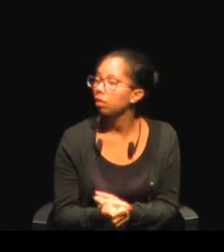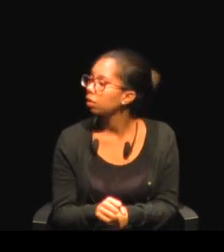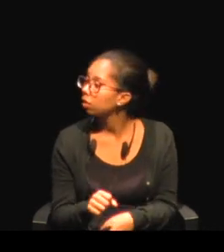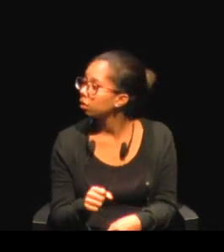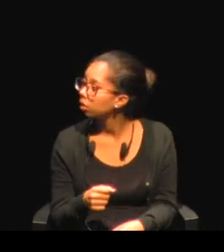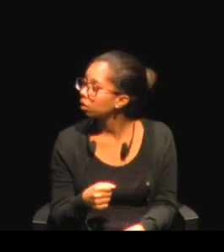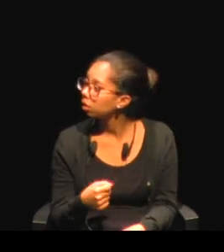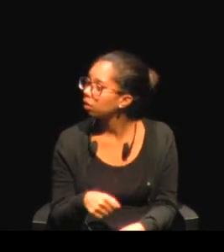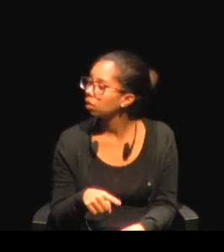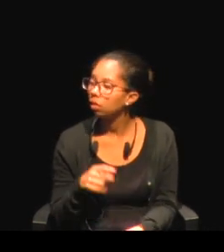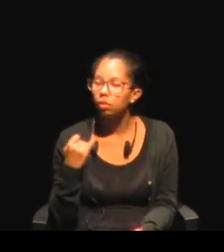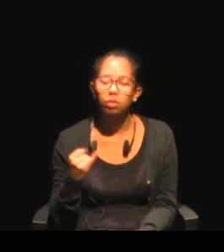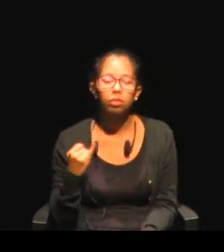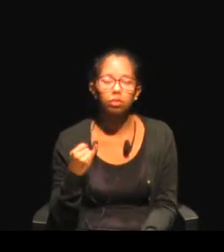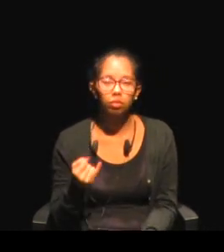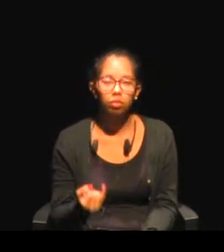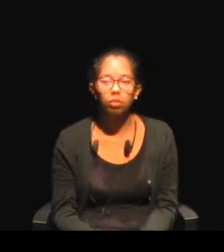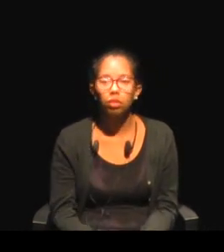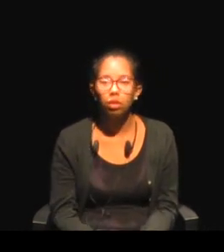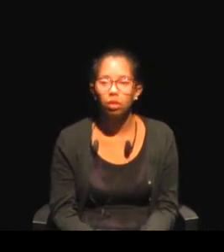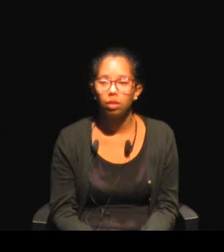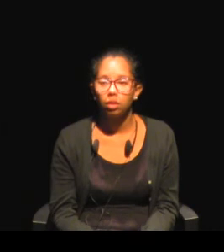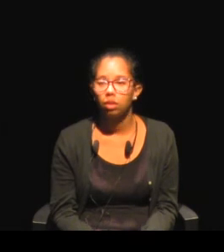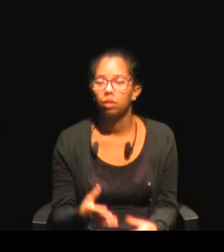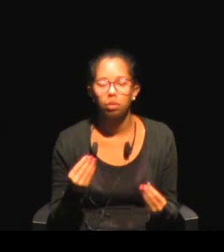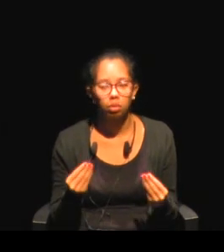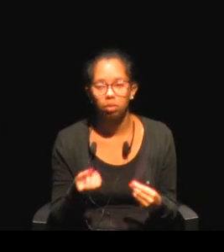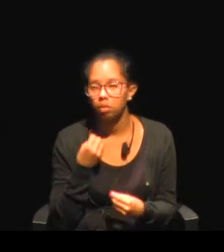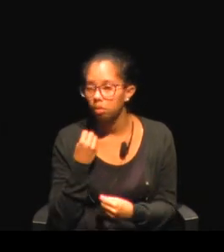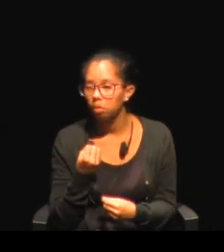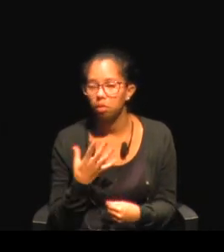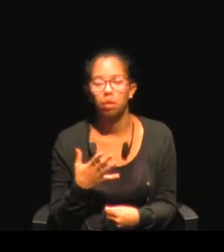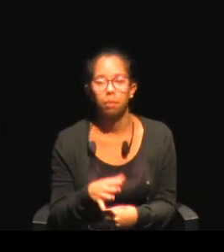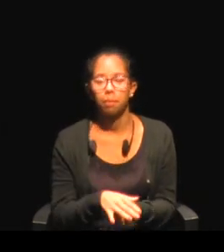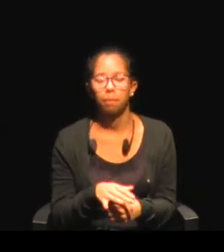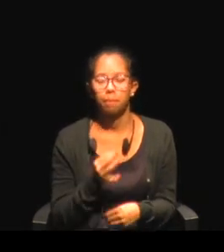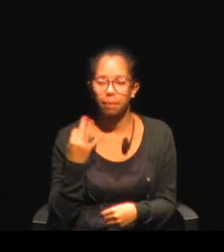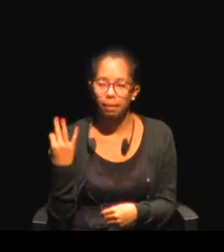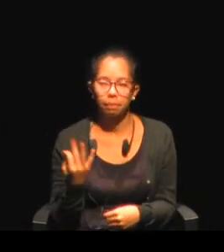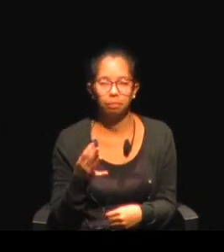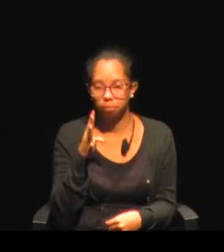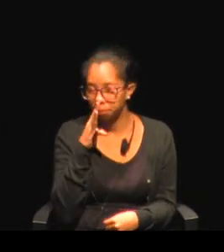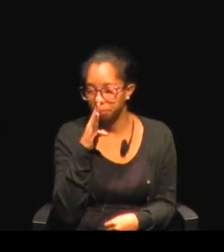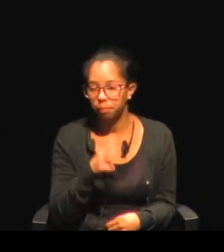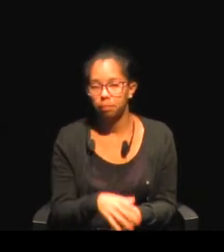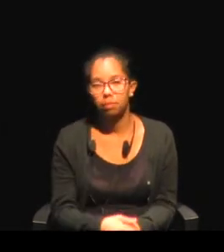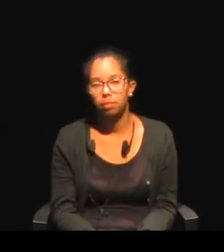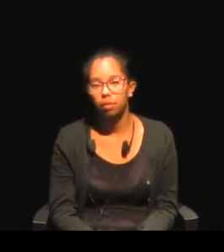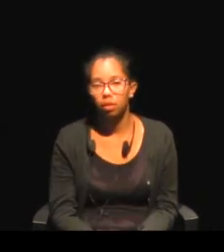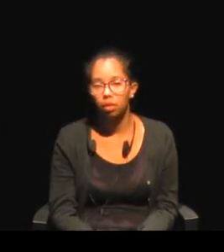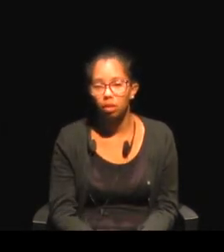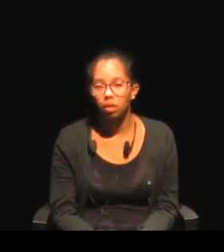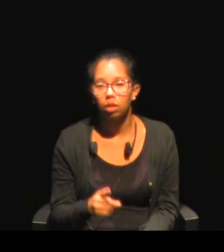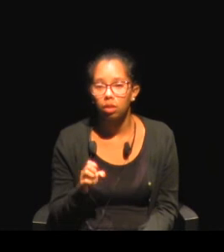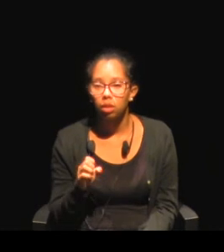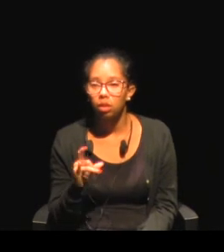aqui, que a gente chama de esplanada, que já tem uma museografia para ela, não vai passar carro por aqui, etc. Tem um